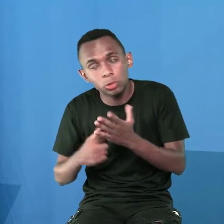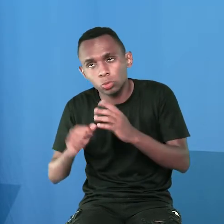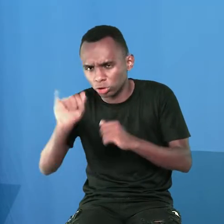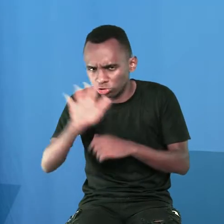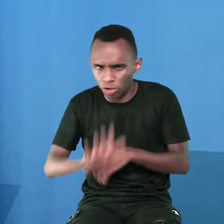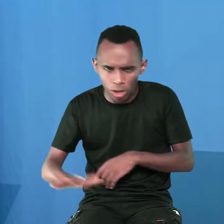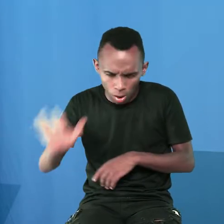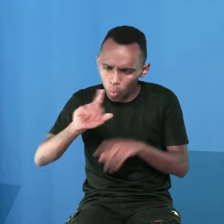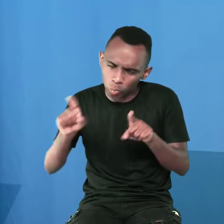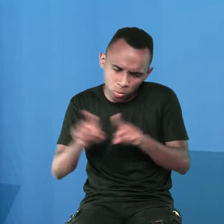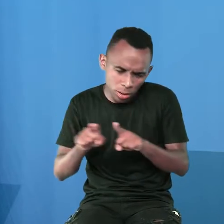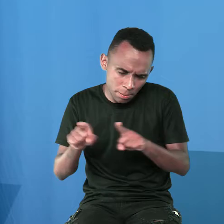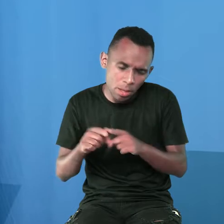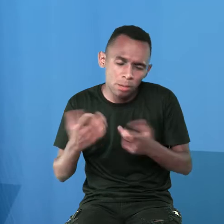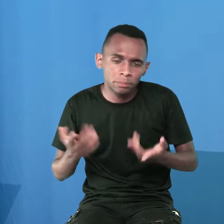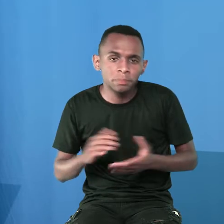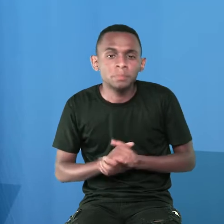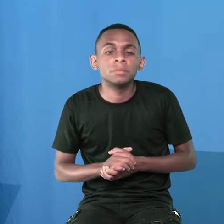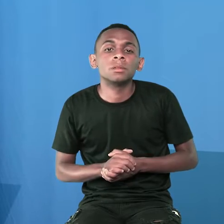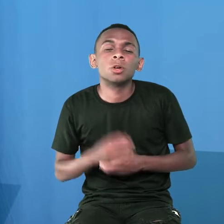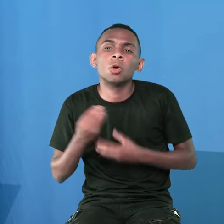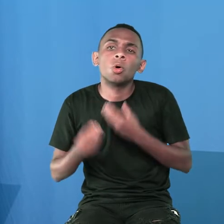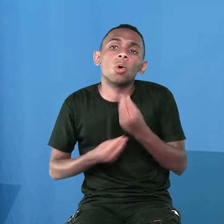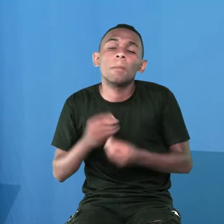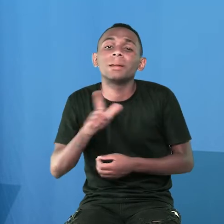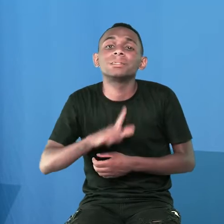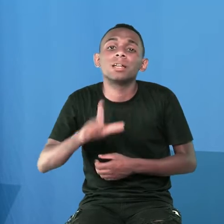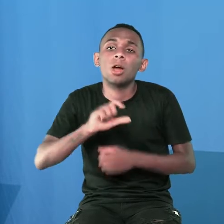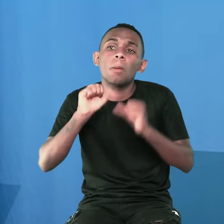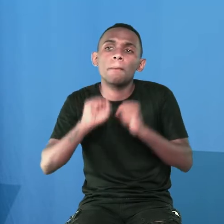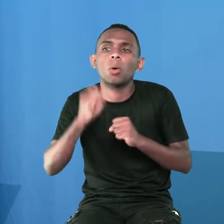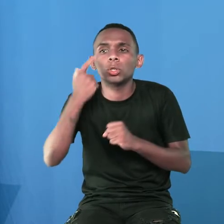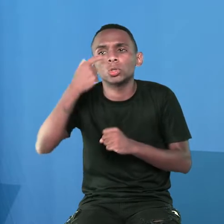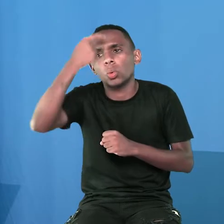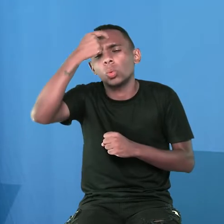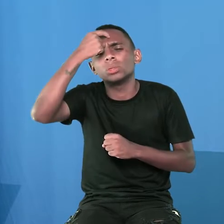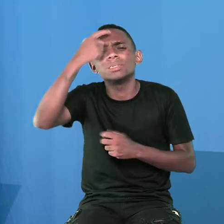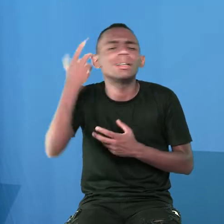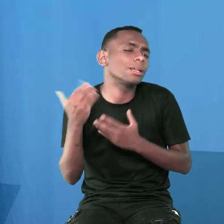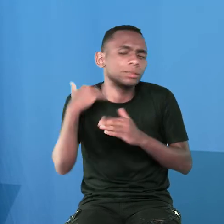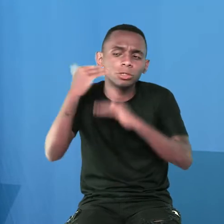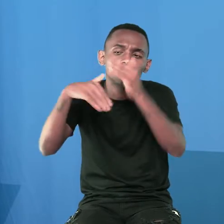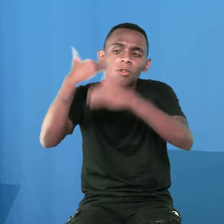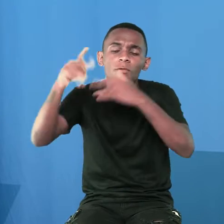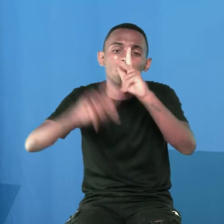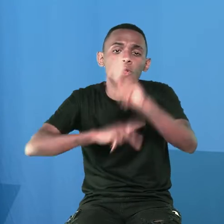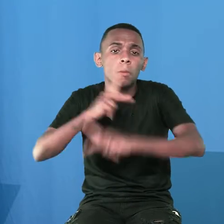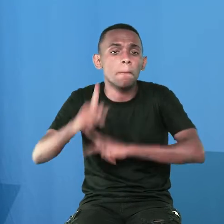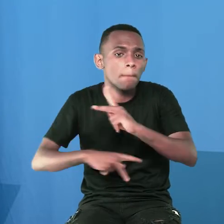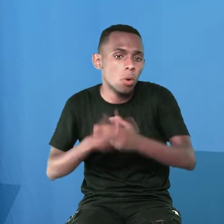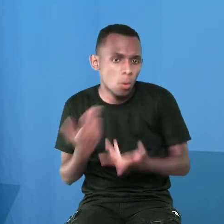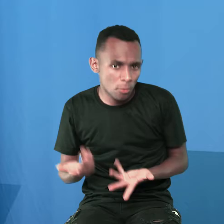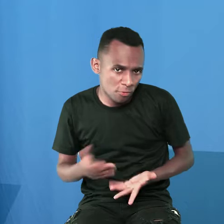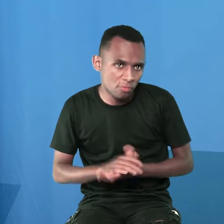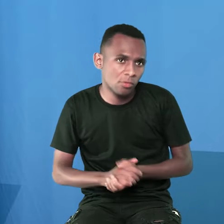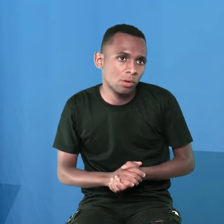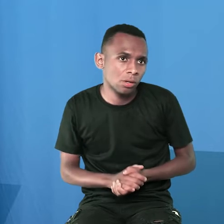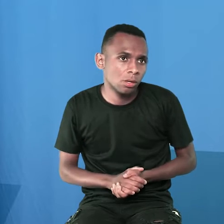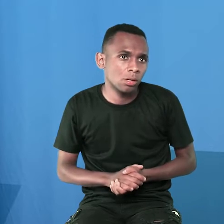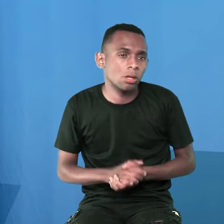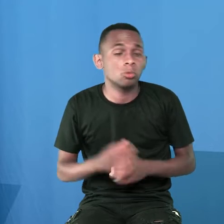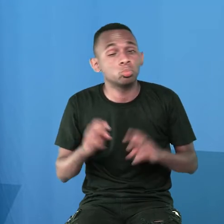geral, ela pode promover a conscientização assim do público a respeito de um